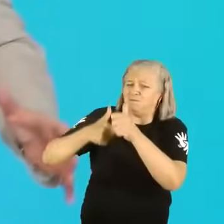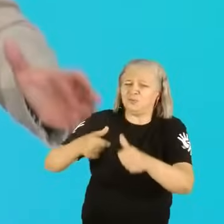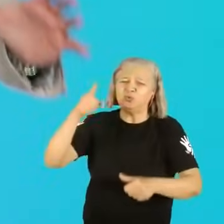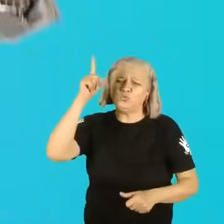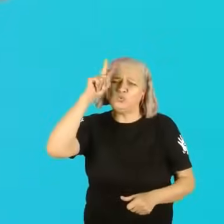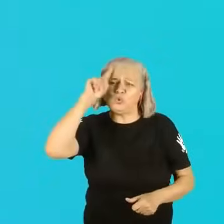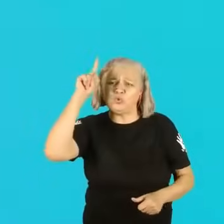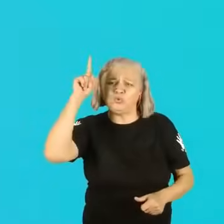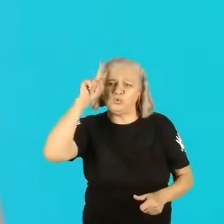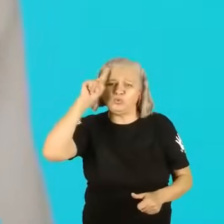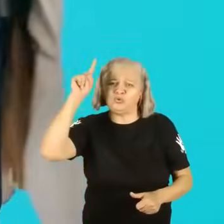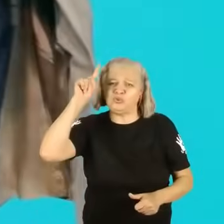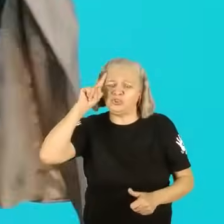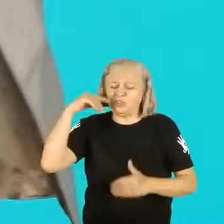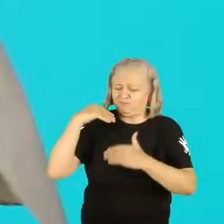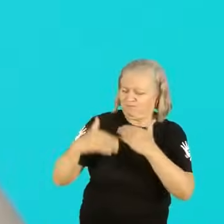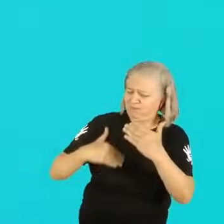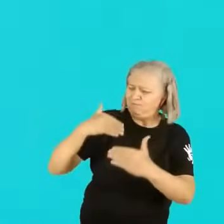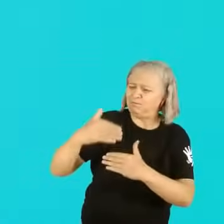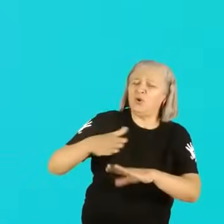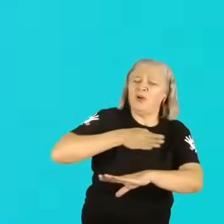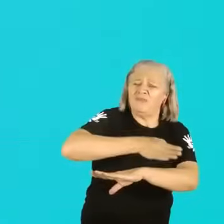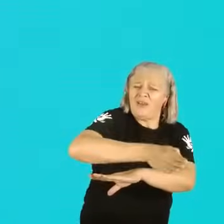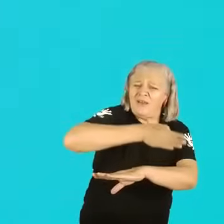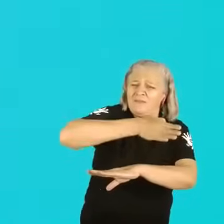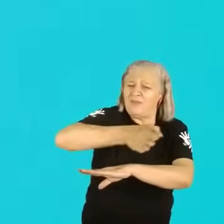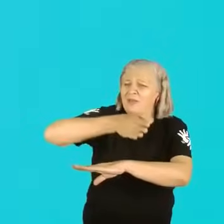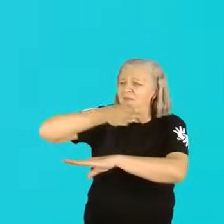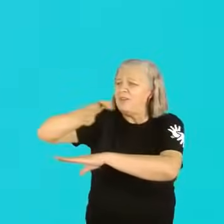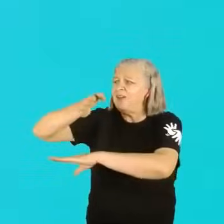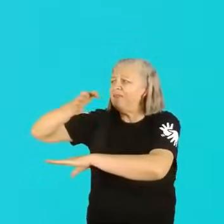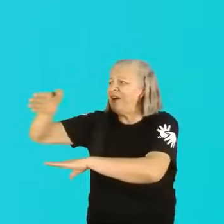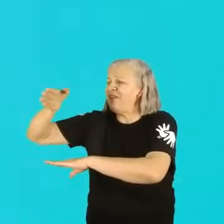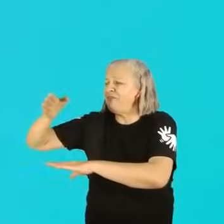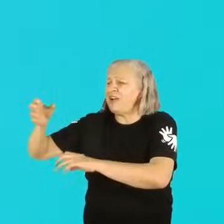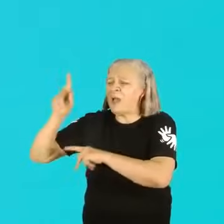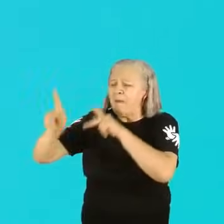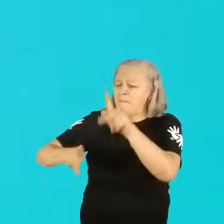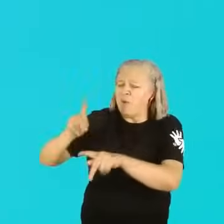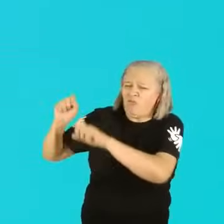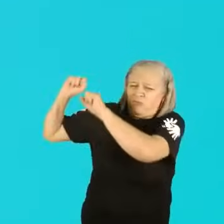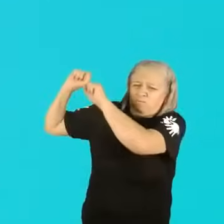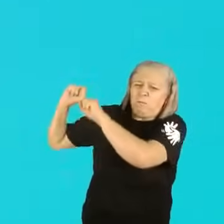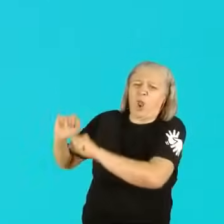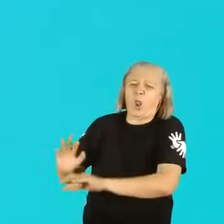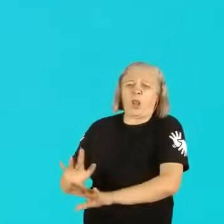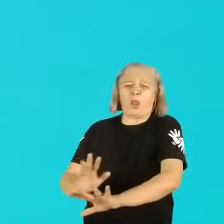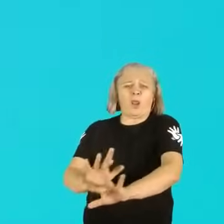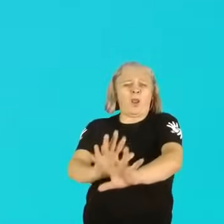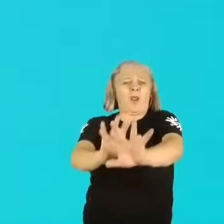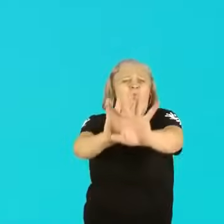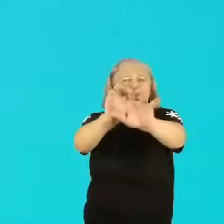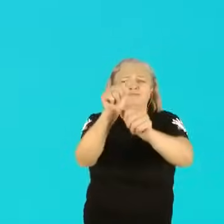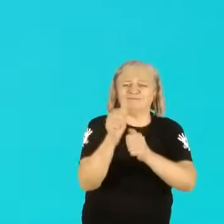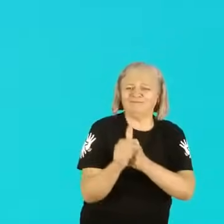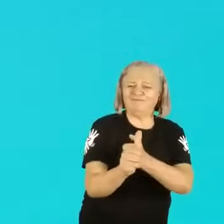de Jesus. Por onde quer que ele entrasse ou saísse, multidões o